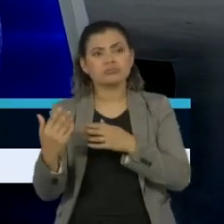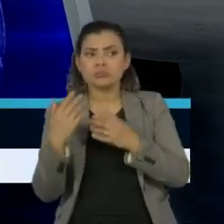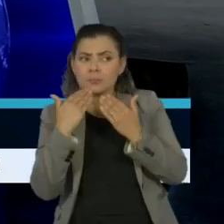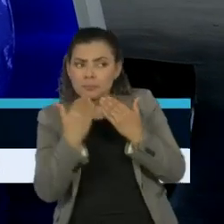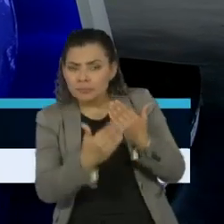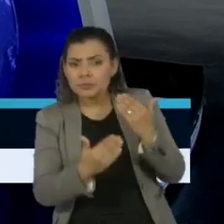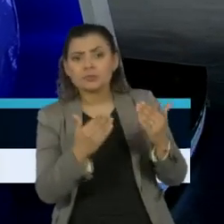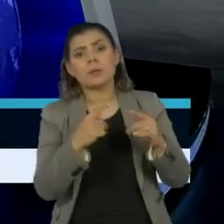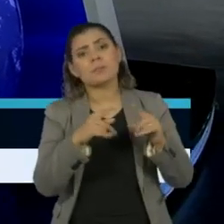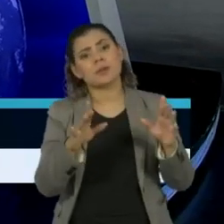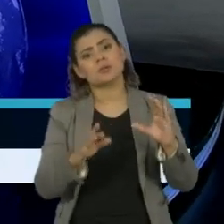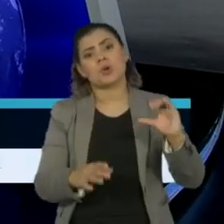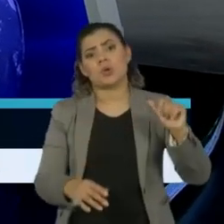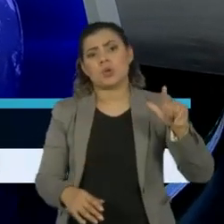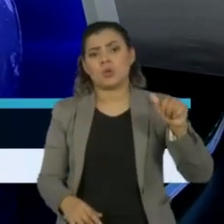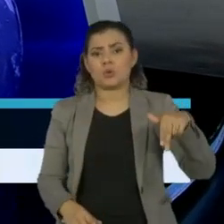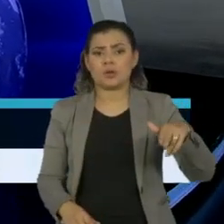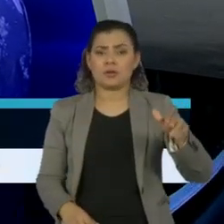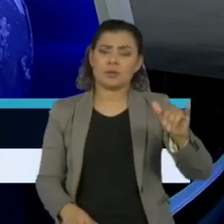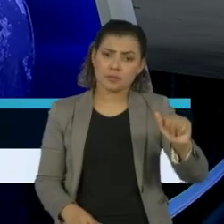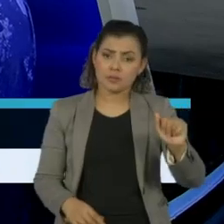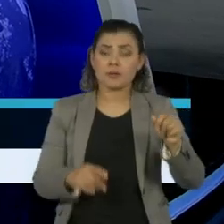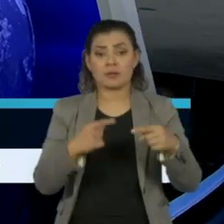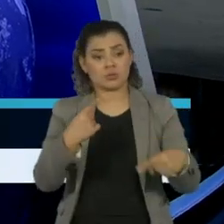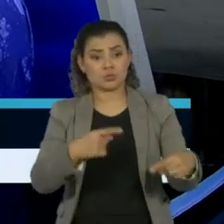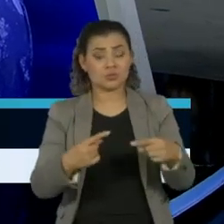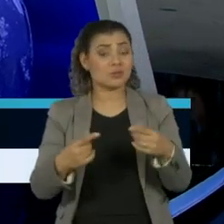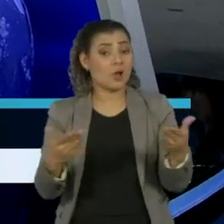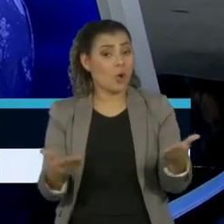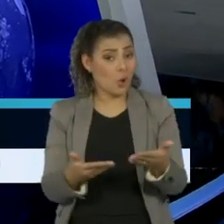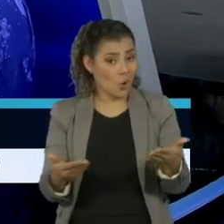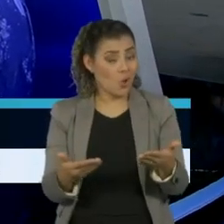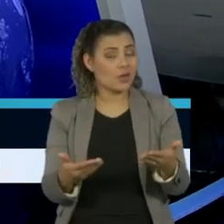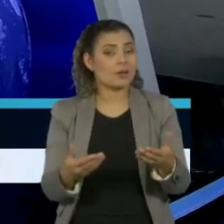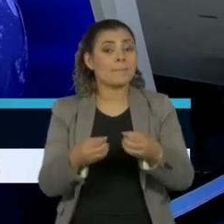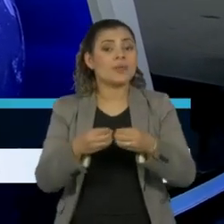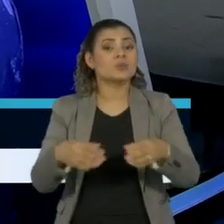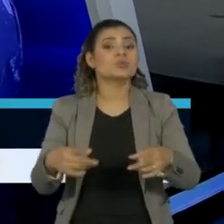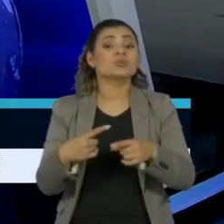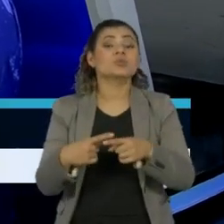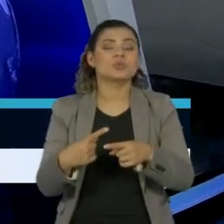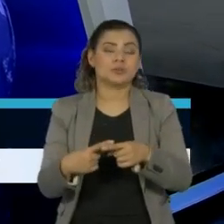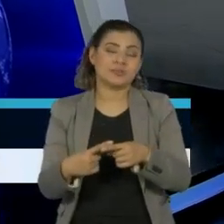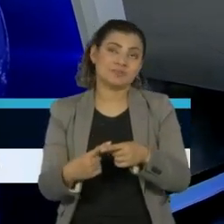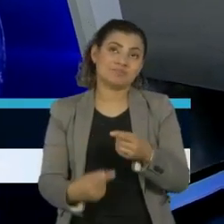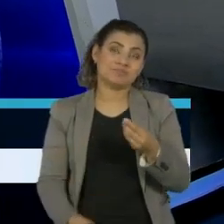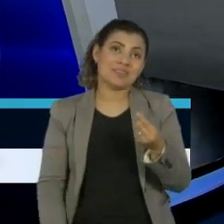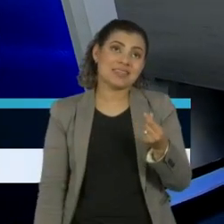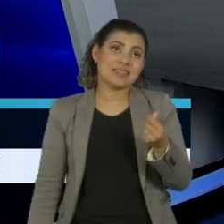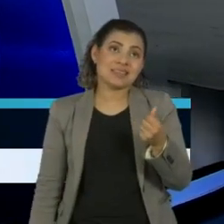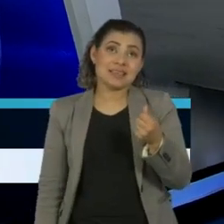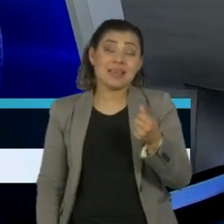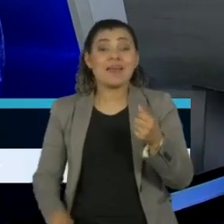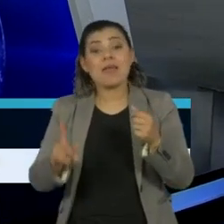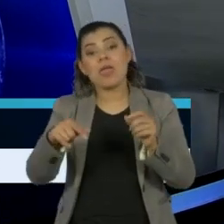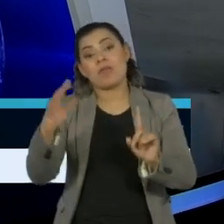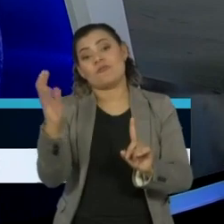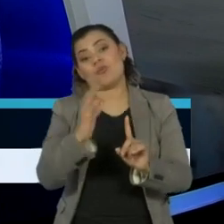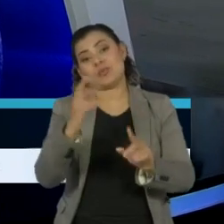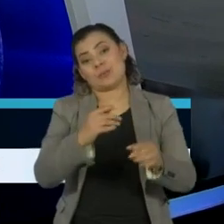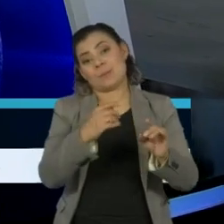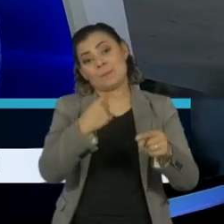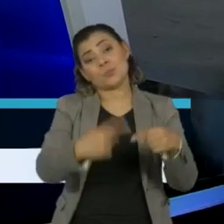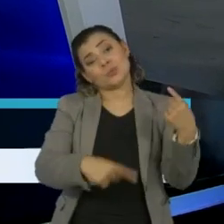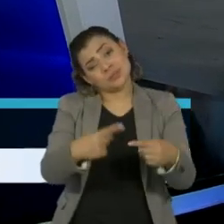dúvida a porque aqui na ir à disposição da proteína está prejudicada porque ela adquire uma conotação política